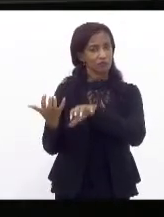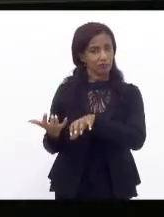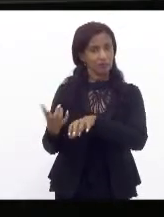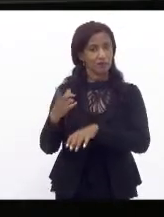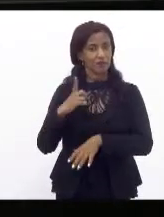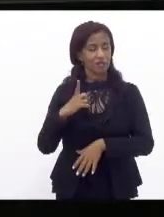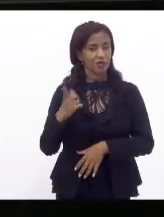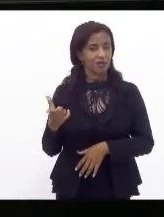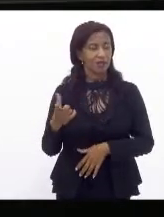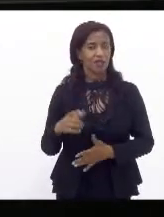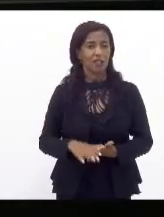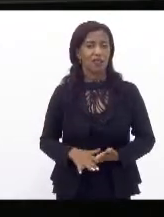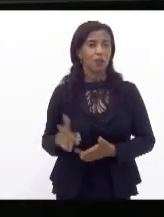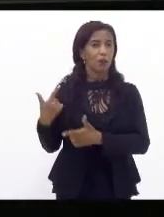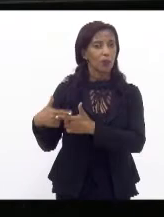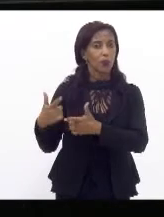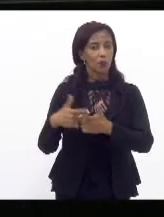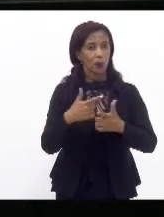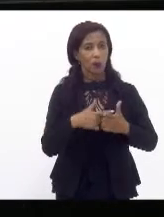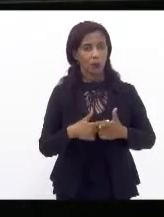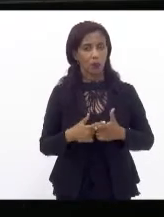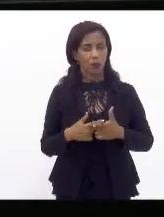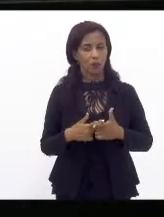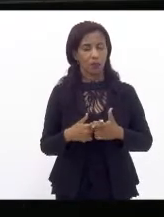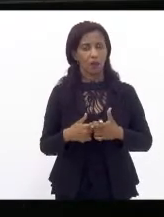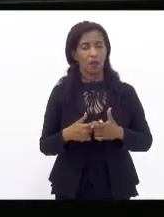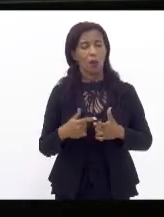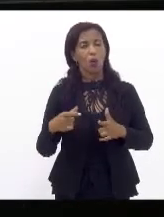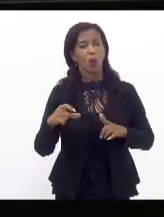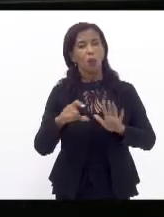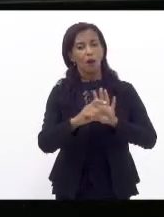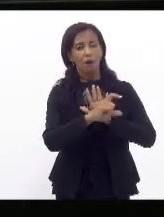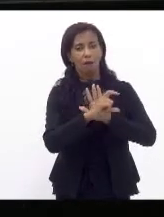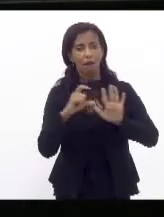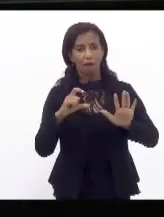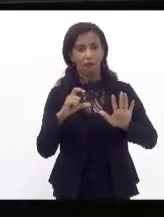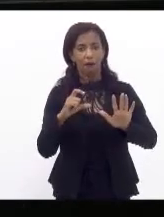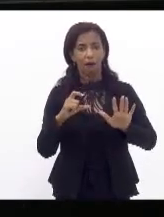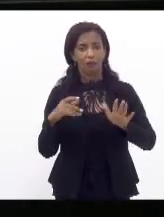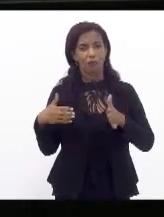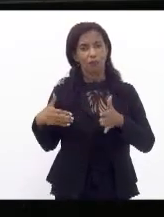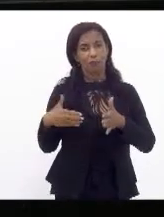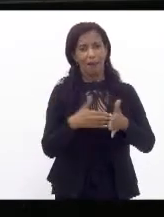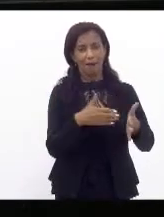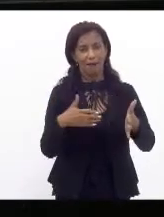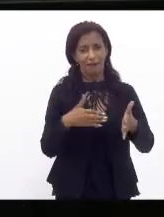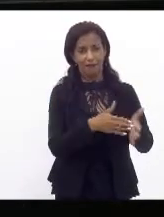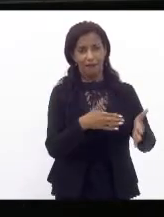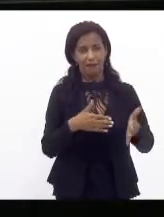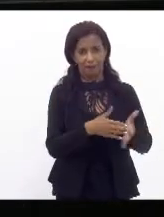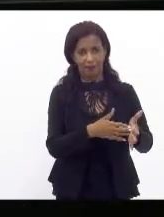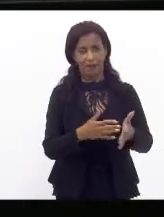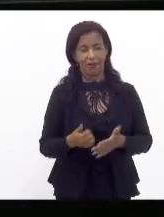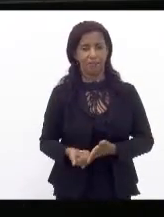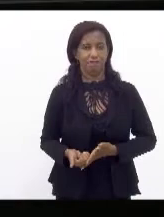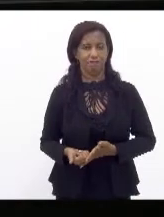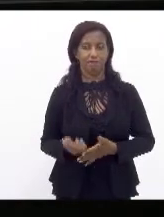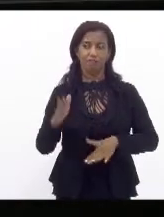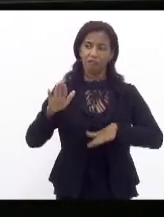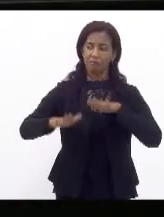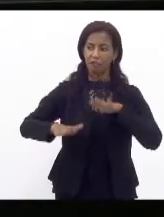que teriam problema com a cláusula de barreira, uma cláusula instituída, talvez